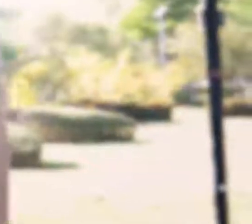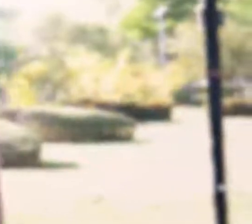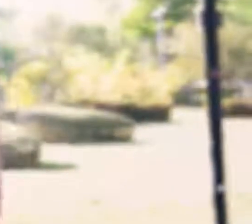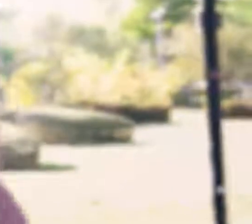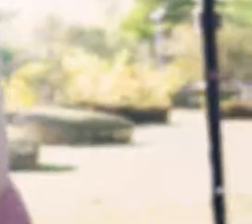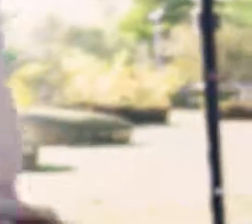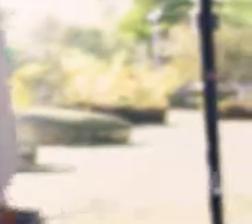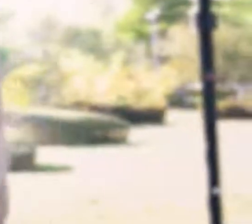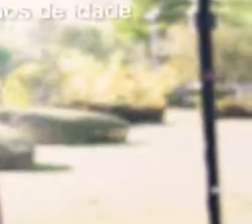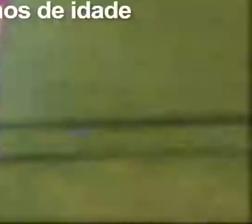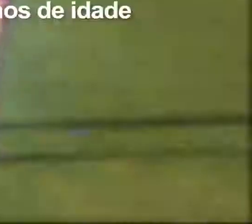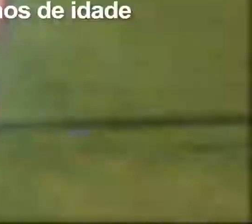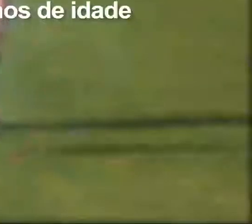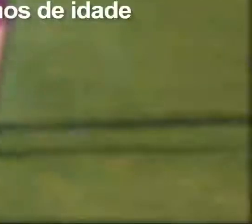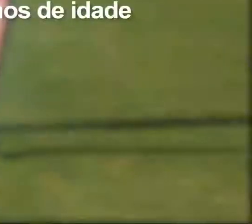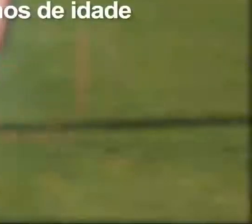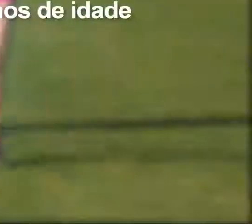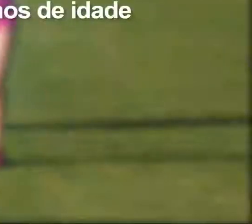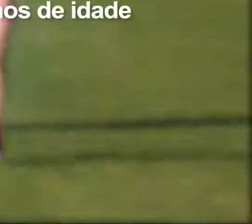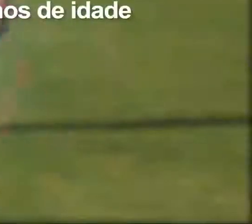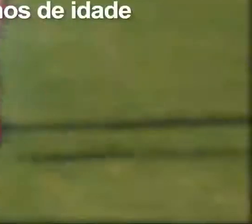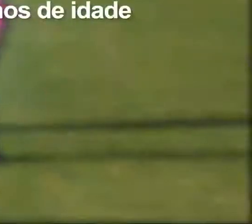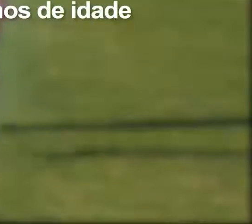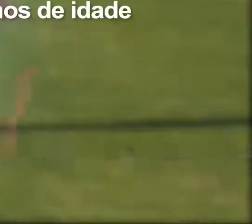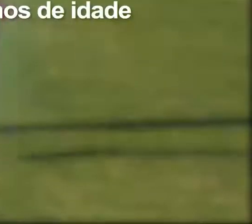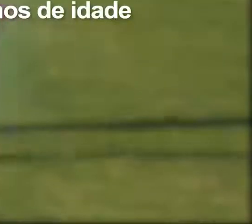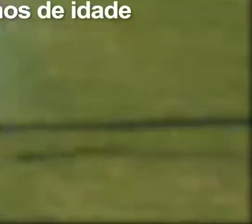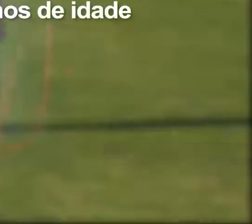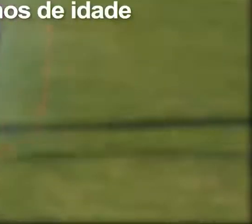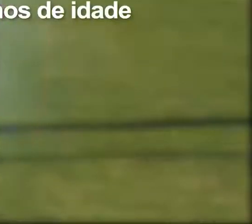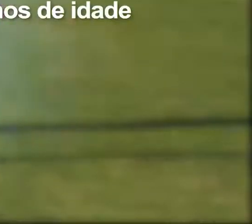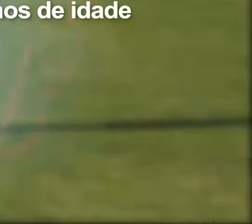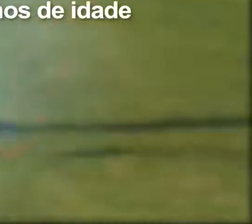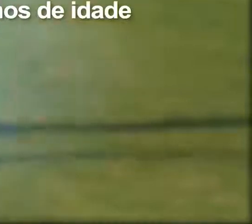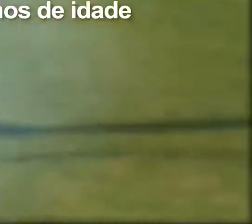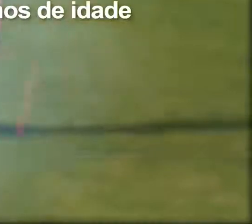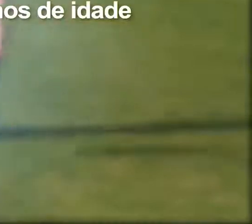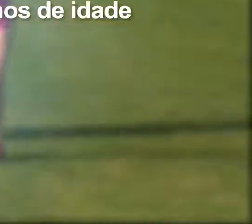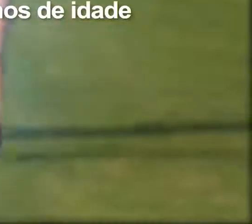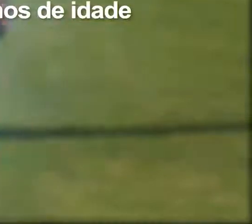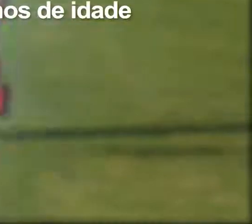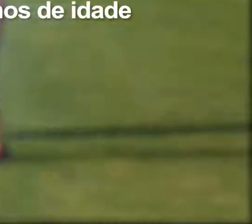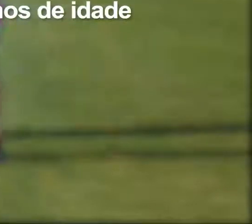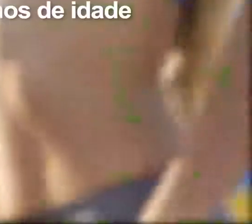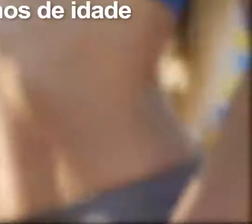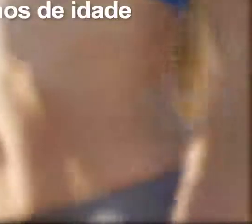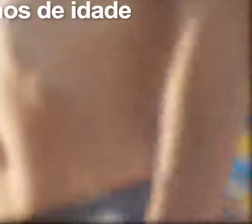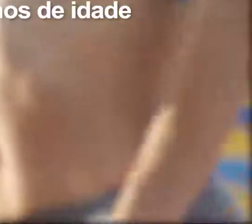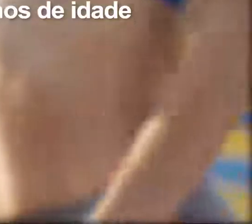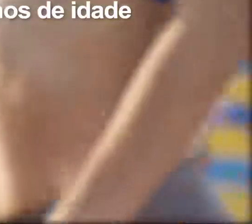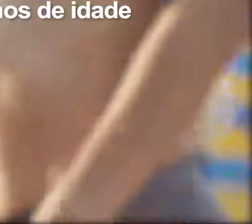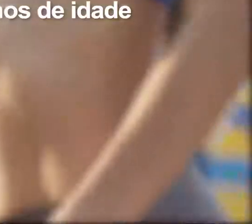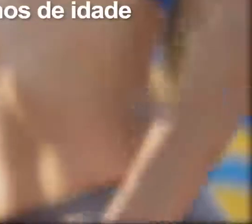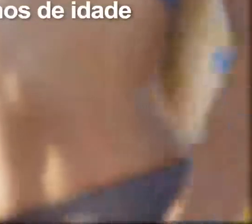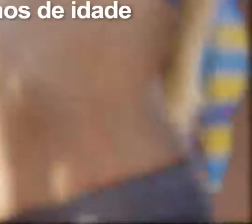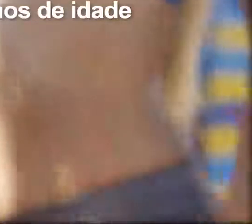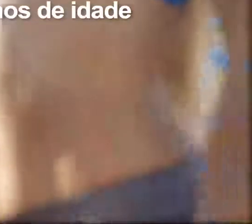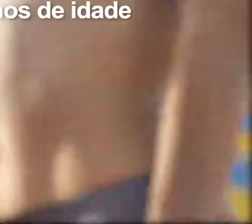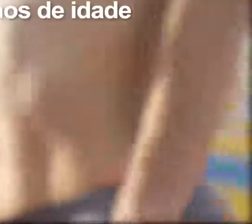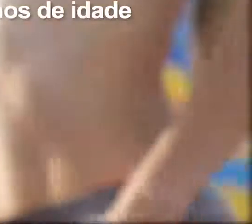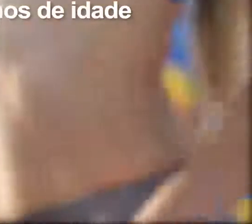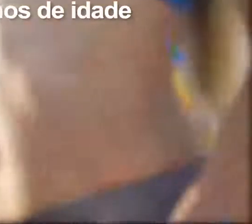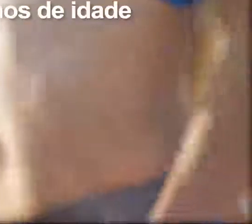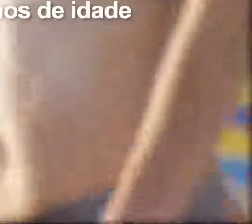anos aos 19, a juventude pegando um pouco da fase adulta dos 20 aos 29 anos de idade. A fase adulta começa